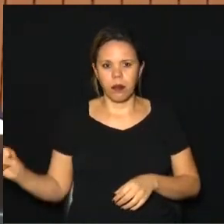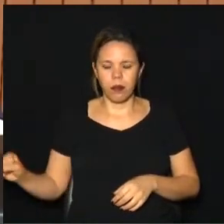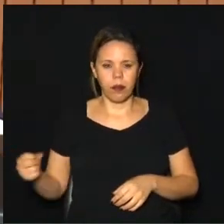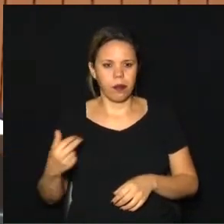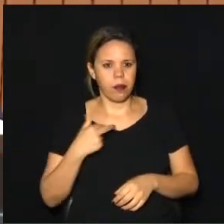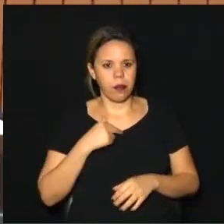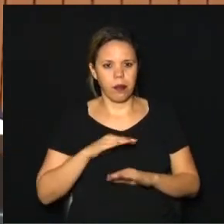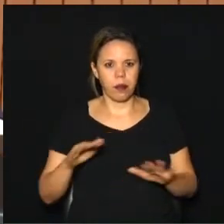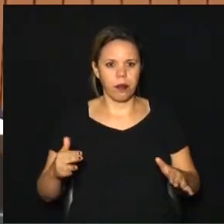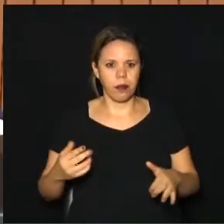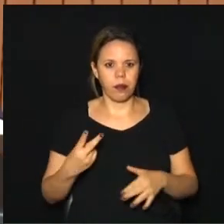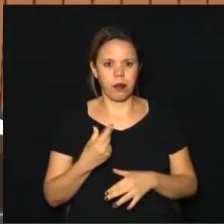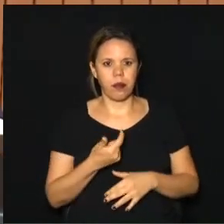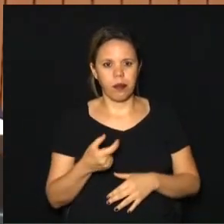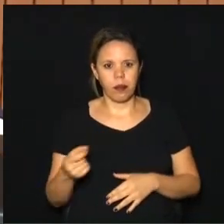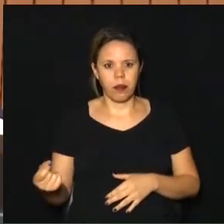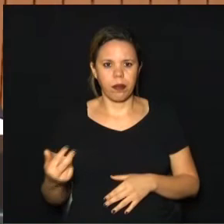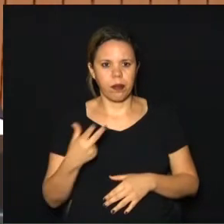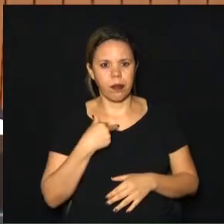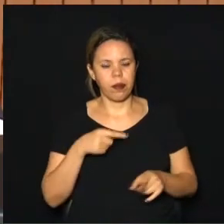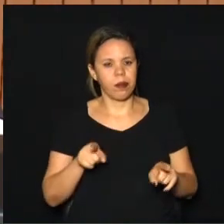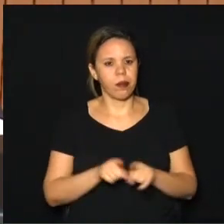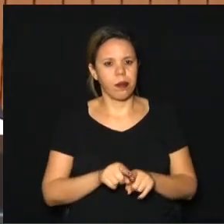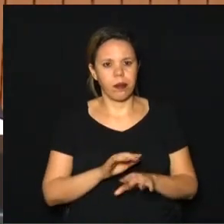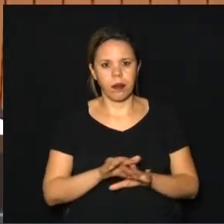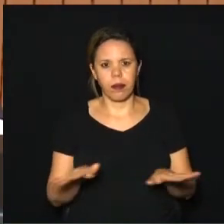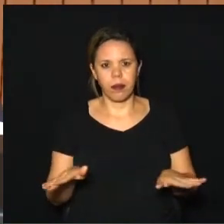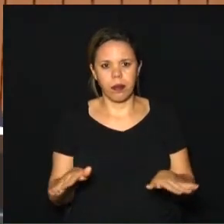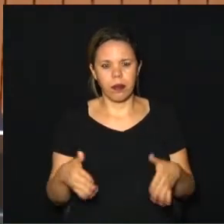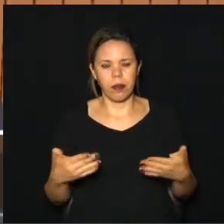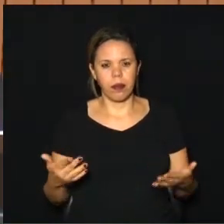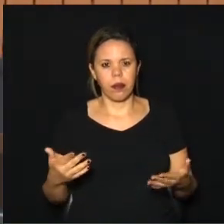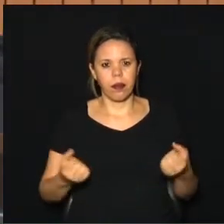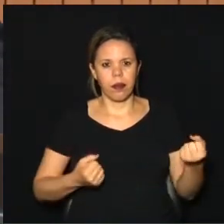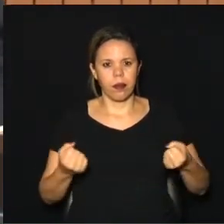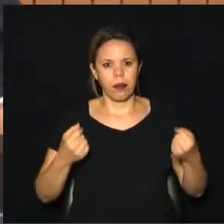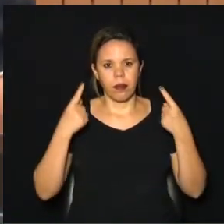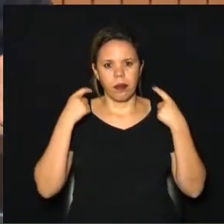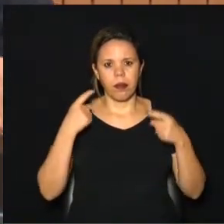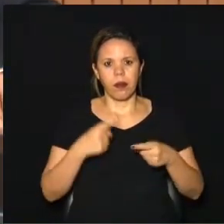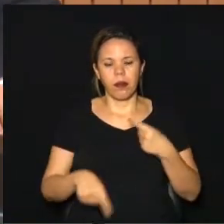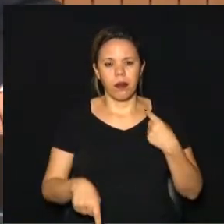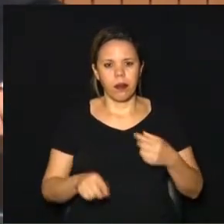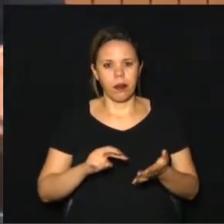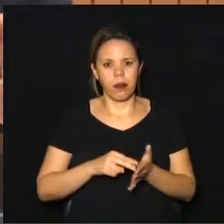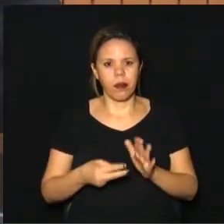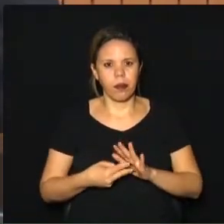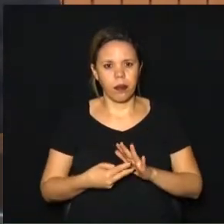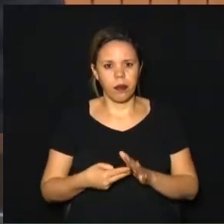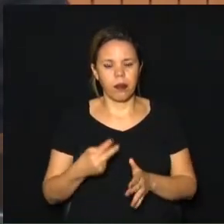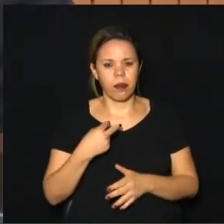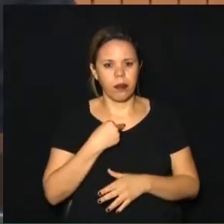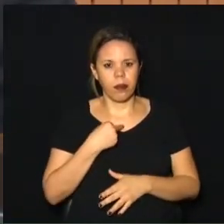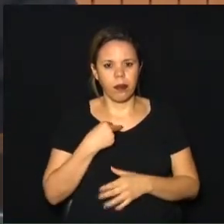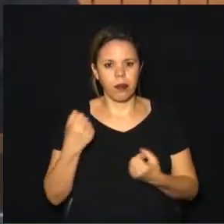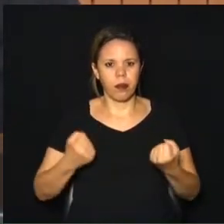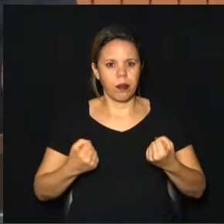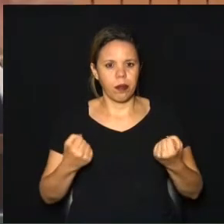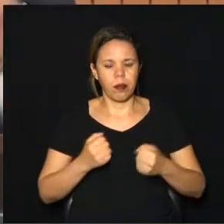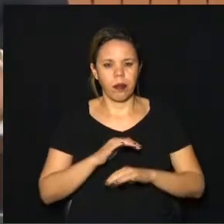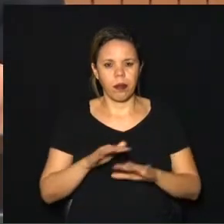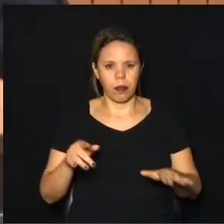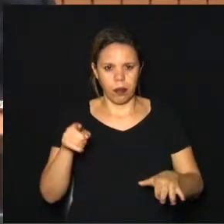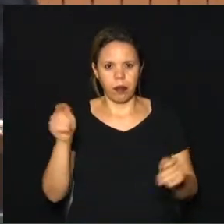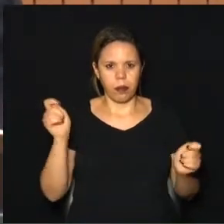pôde e na de 2020 também não poderá. Então, o carro de som está proibido. Significa que eu não posso ter carro de som?